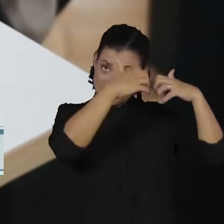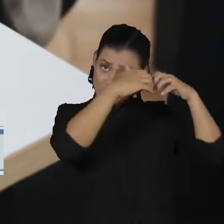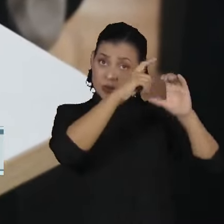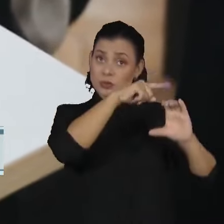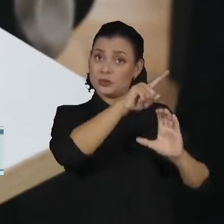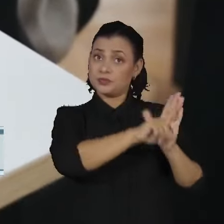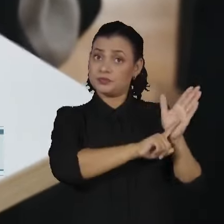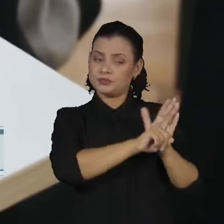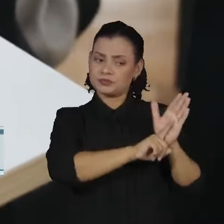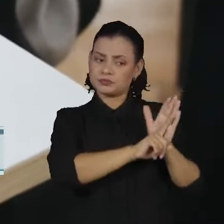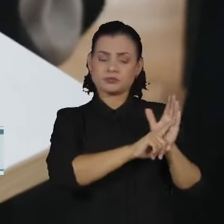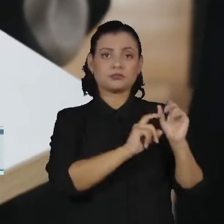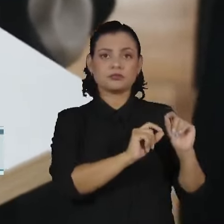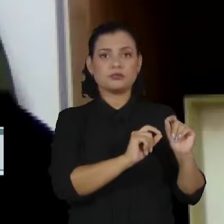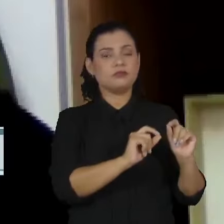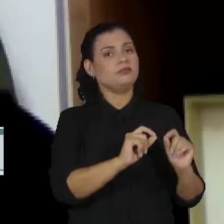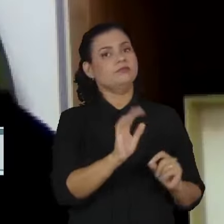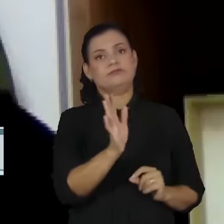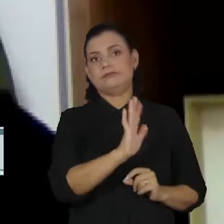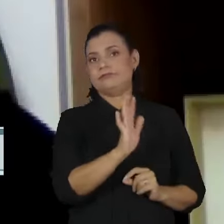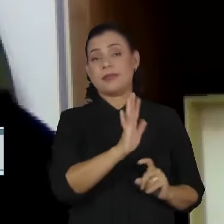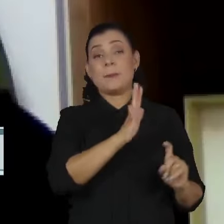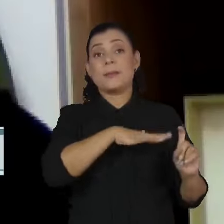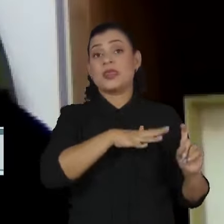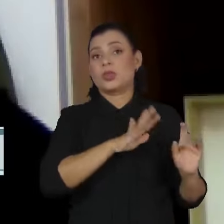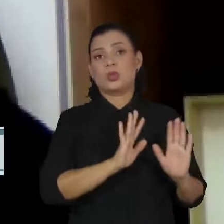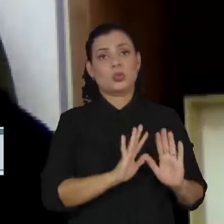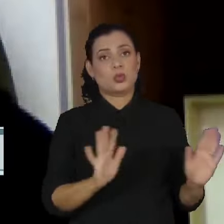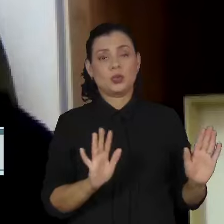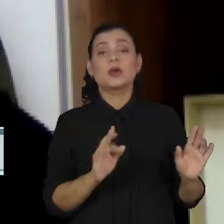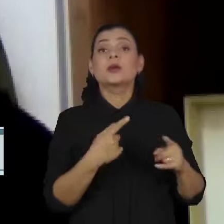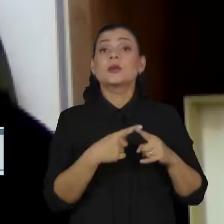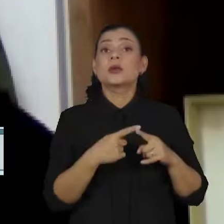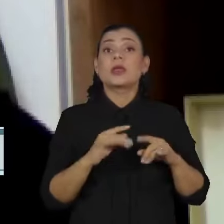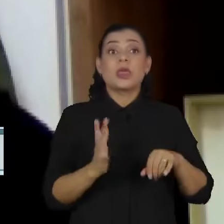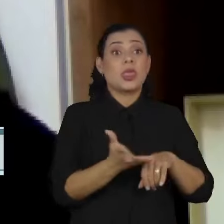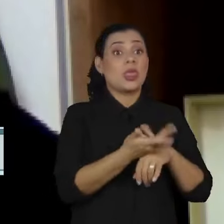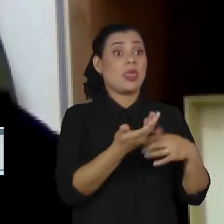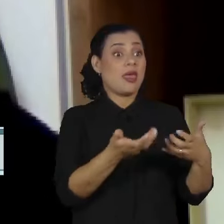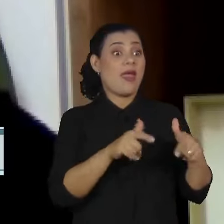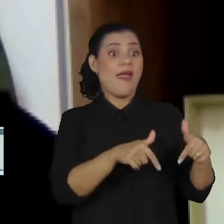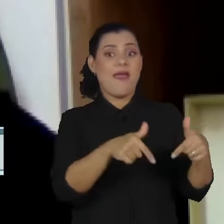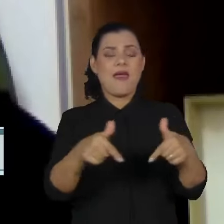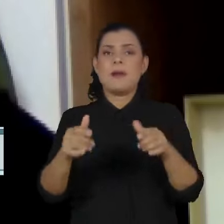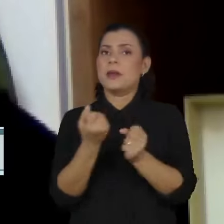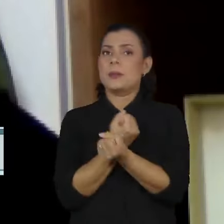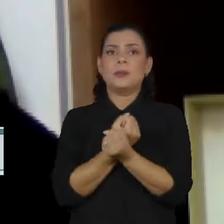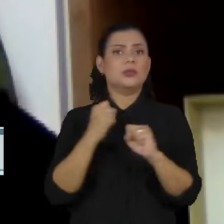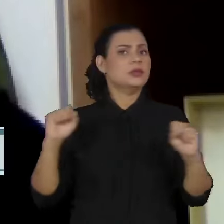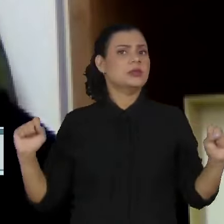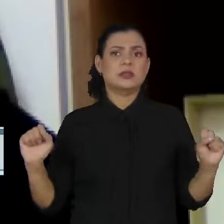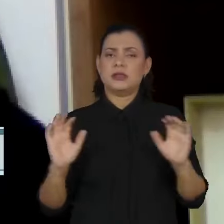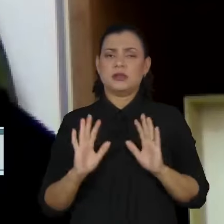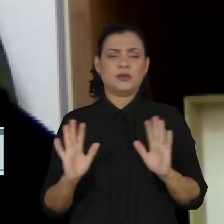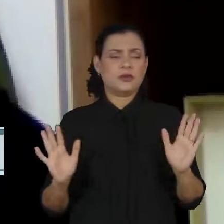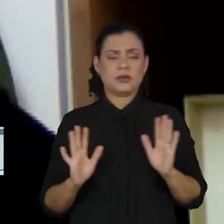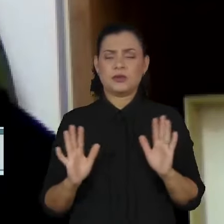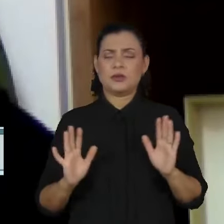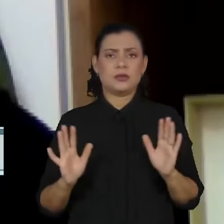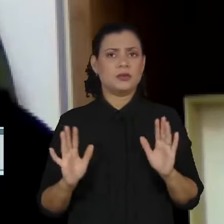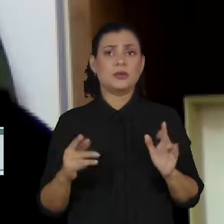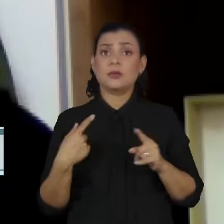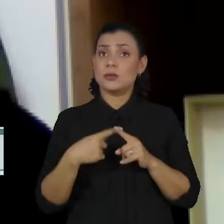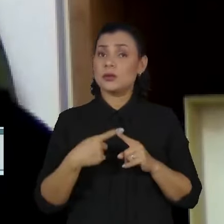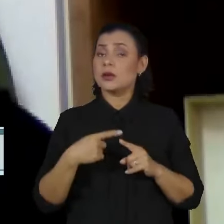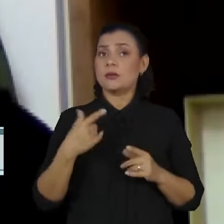a multitarefa é um mito. E essa é uma habilidade desejada, porém impossível, pelo menos até que a ciência prove o